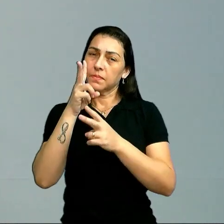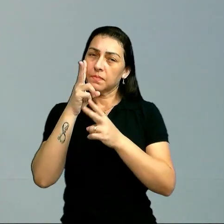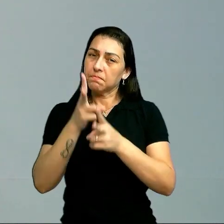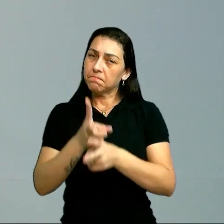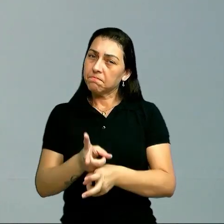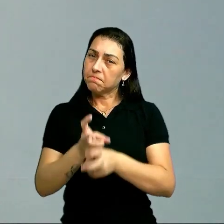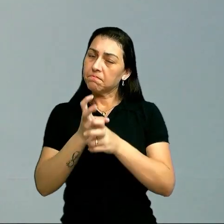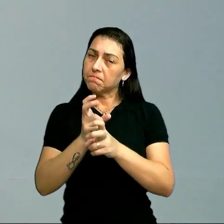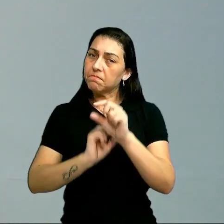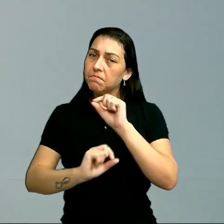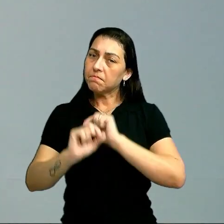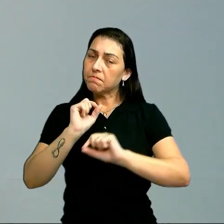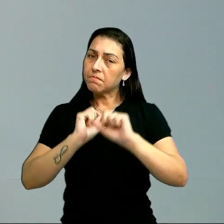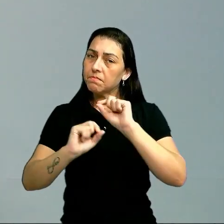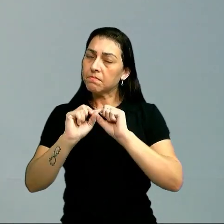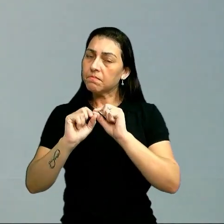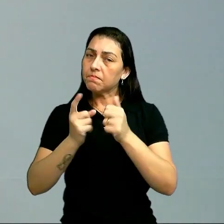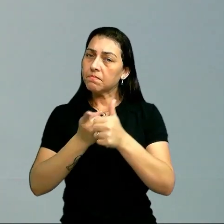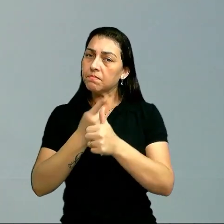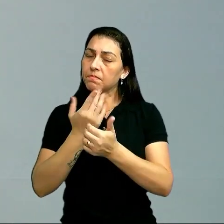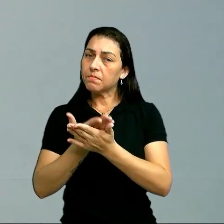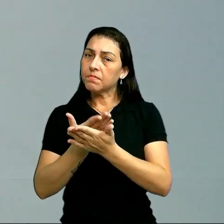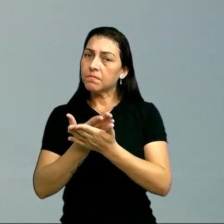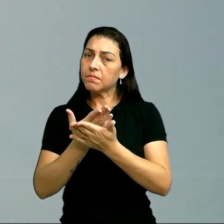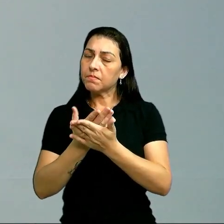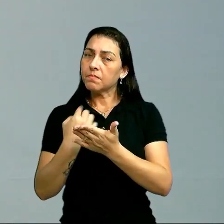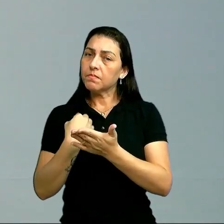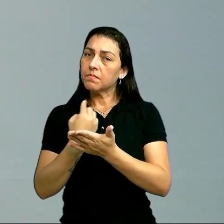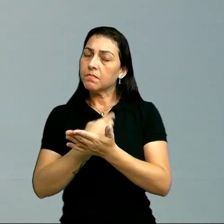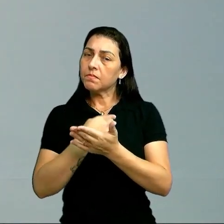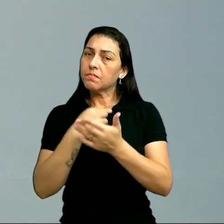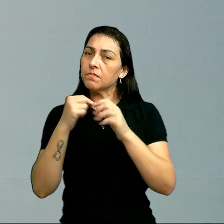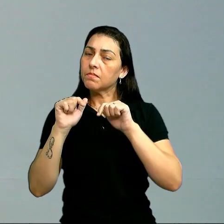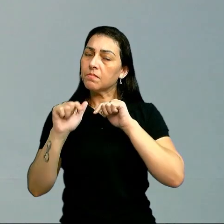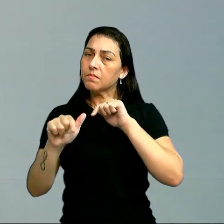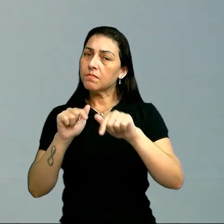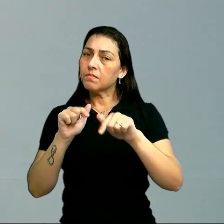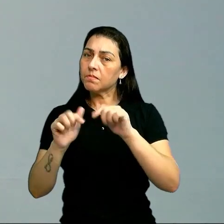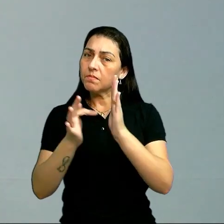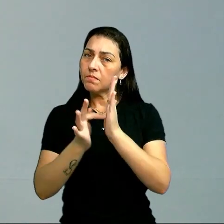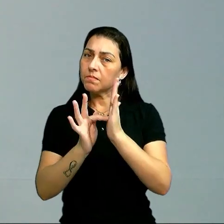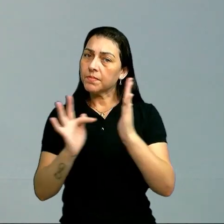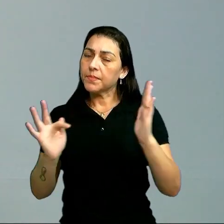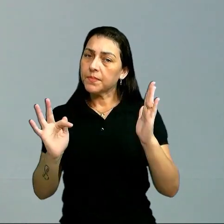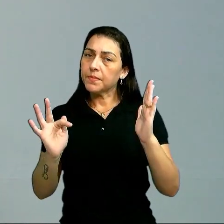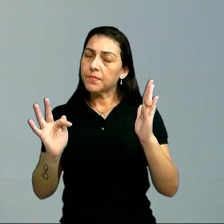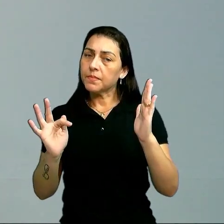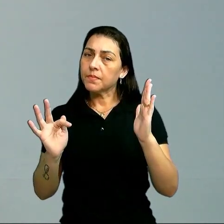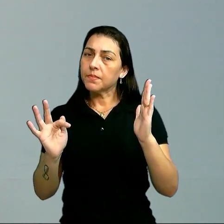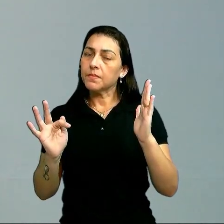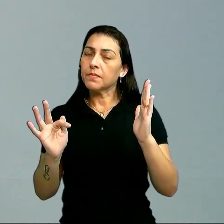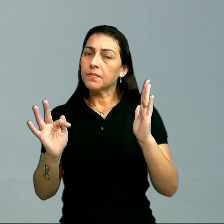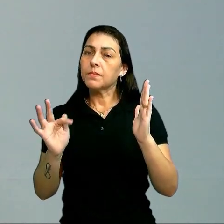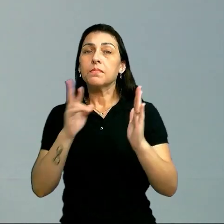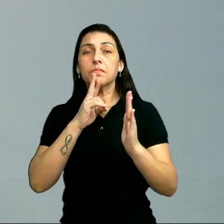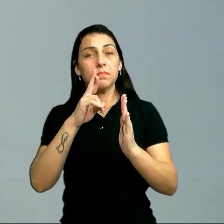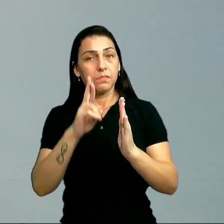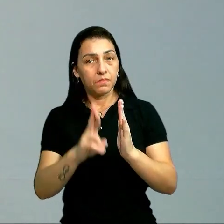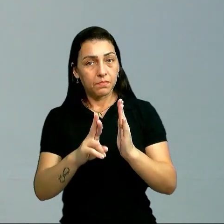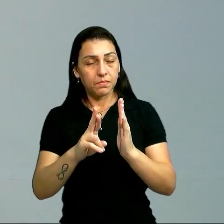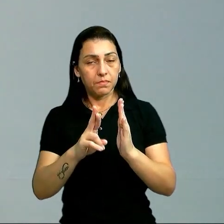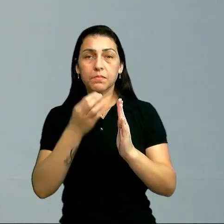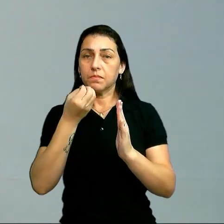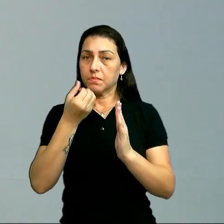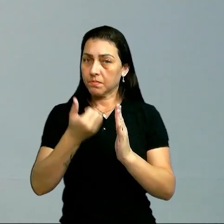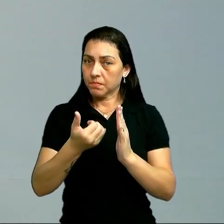observar, tá, que na primeira aula a gente trabalhou fórmulas e resposta,